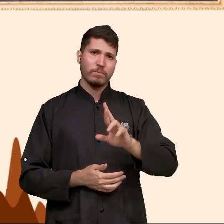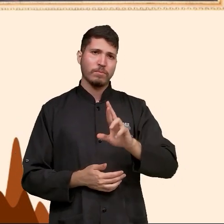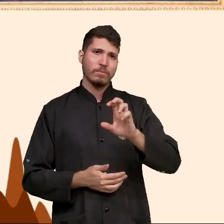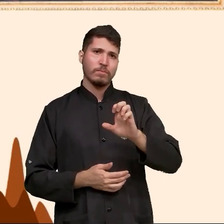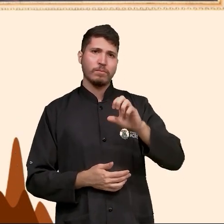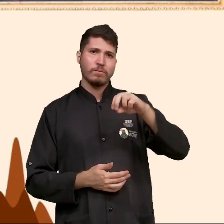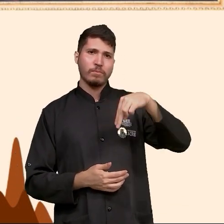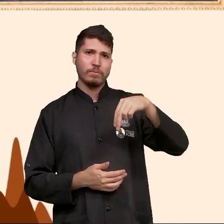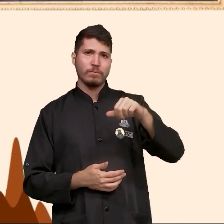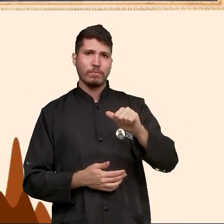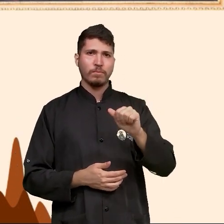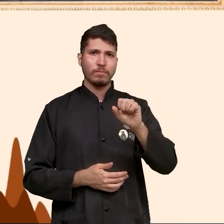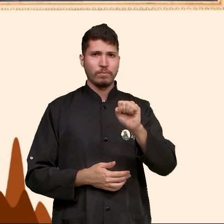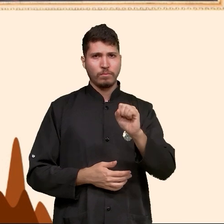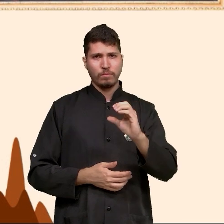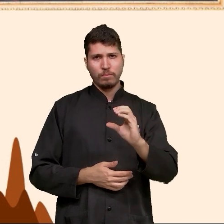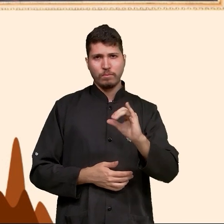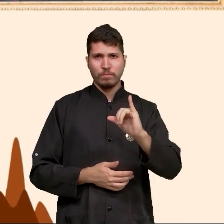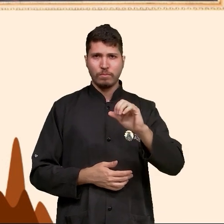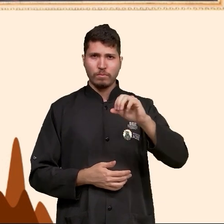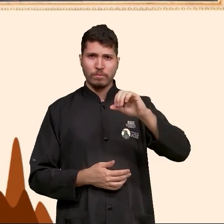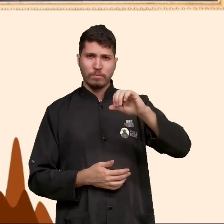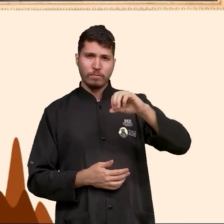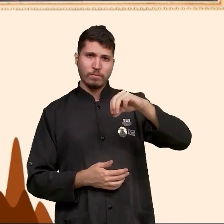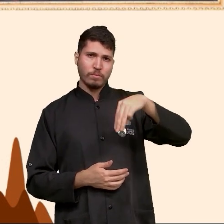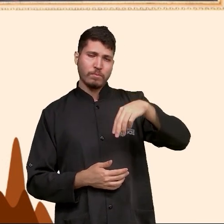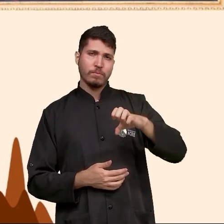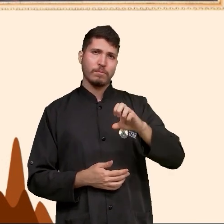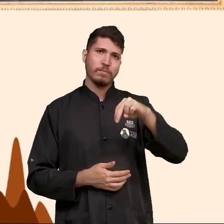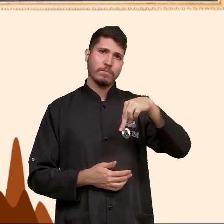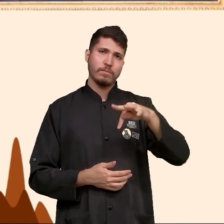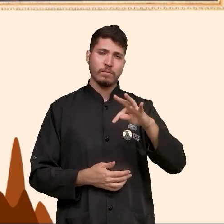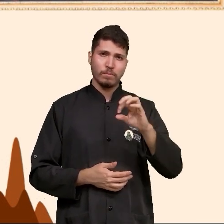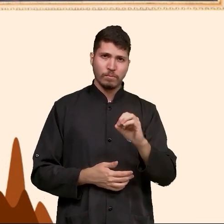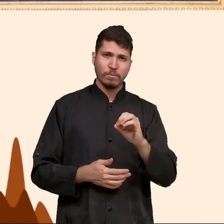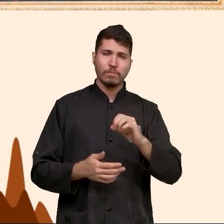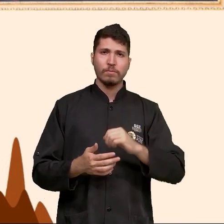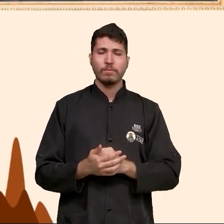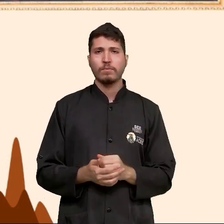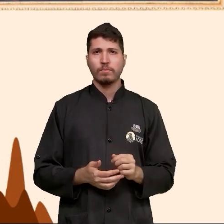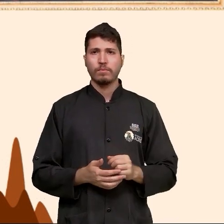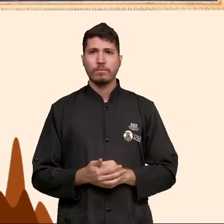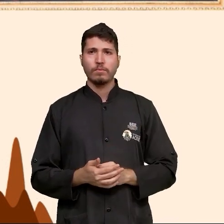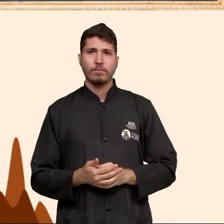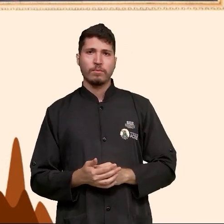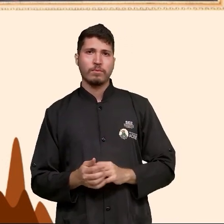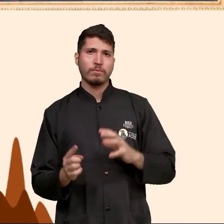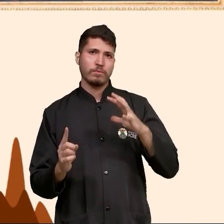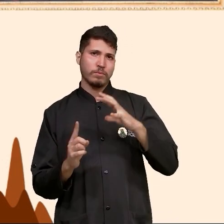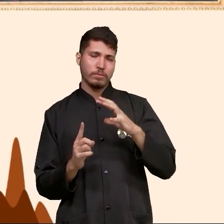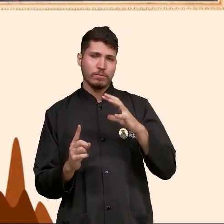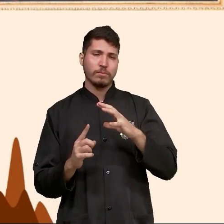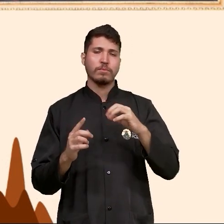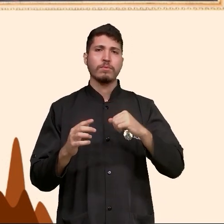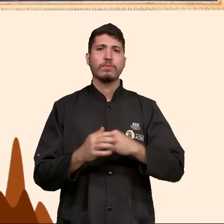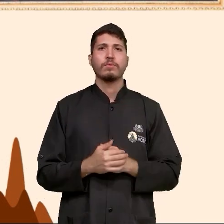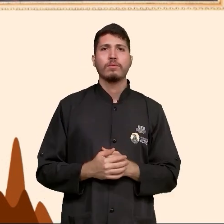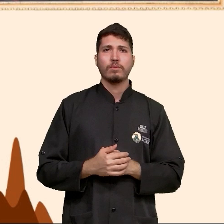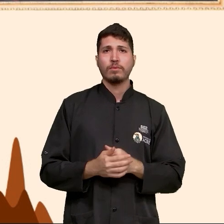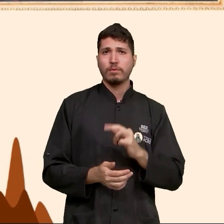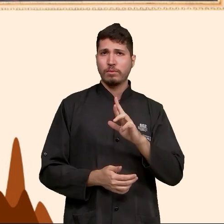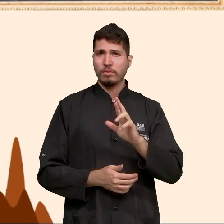foi um período de valorização da razão e do ser humano. Nas artes visuais, surgem